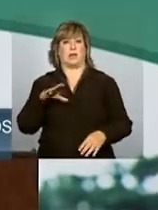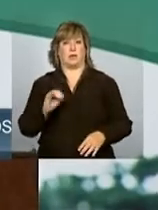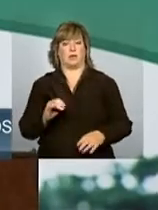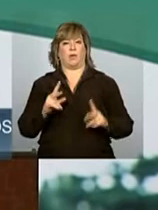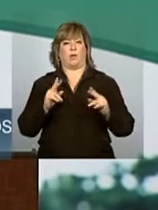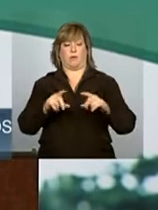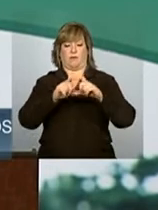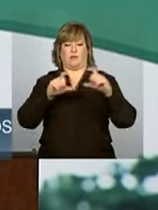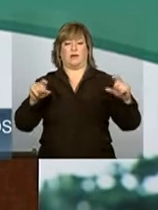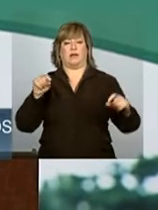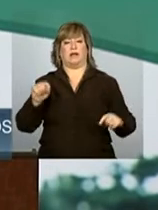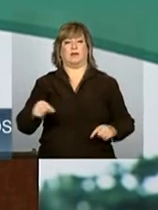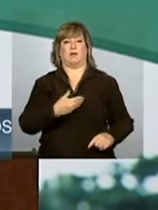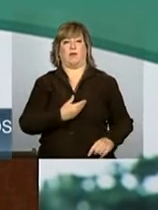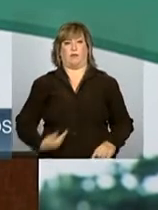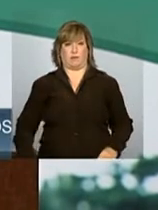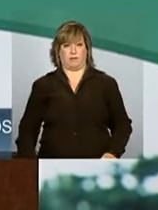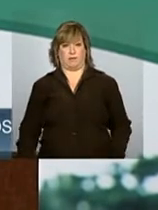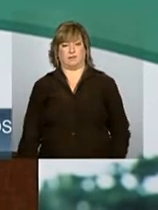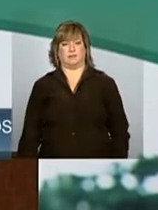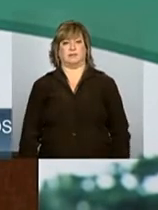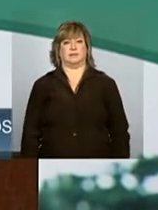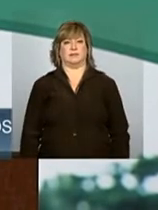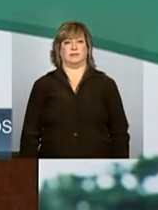diz o slogan da nossa presidenta.